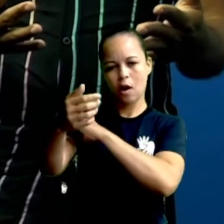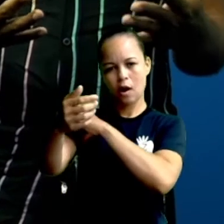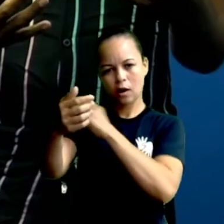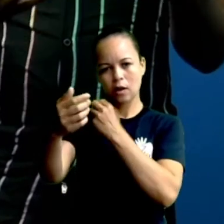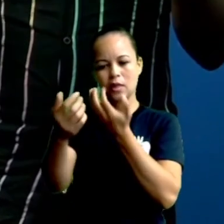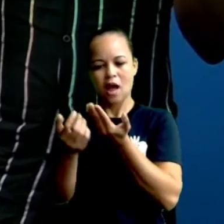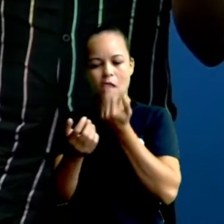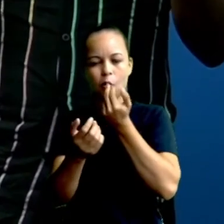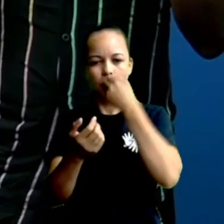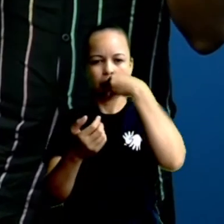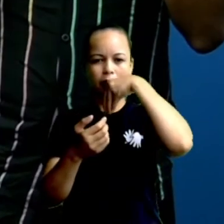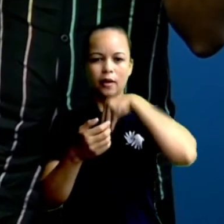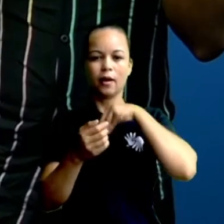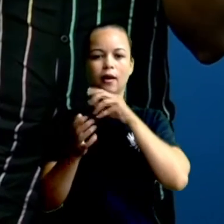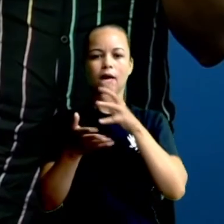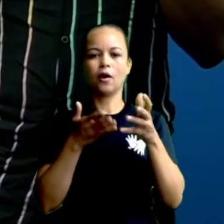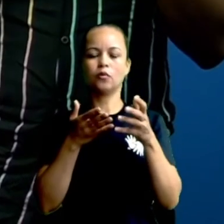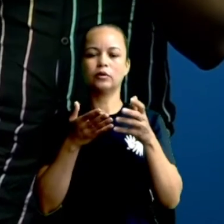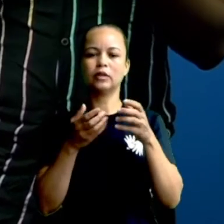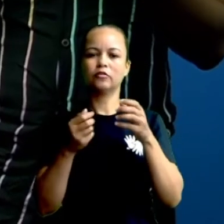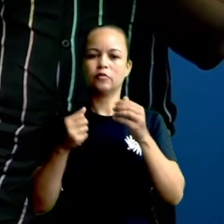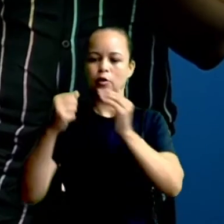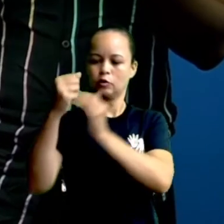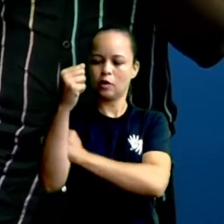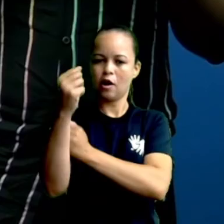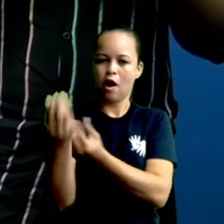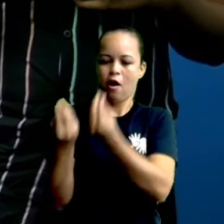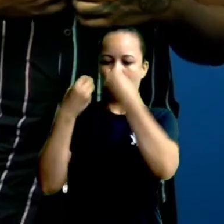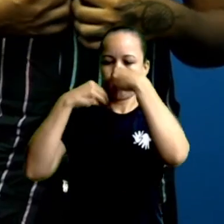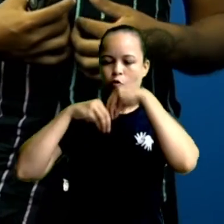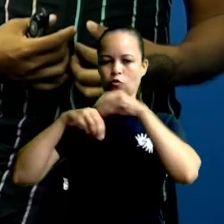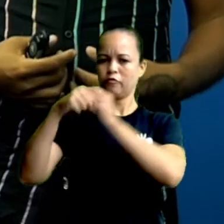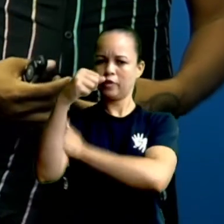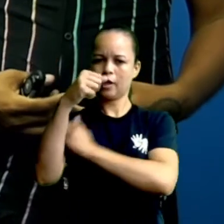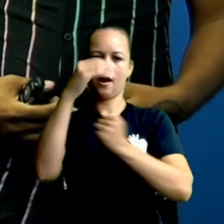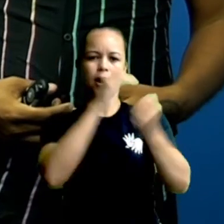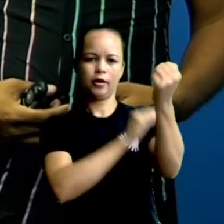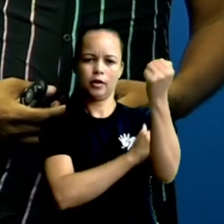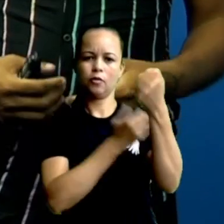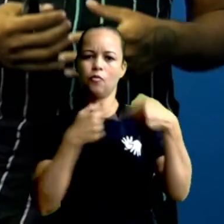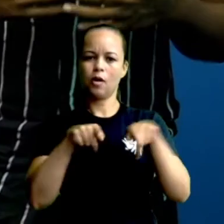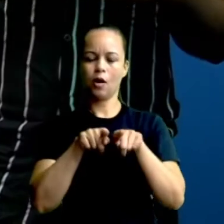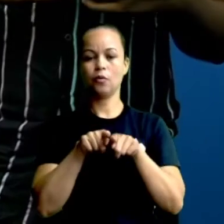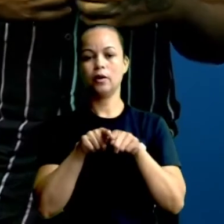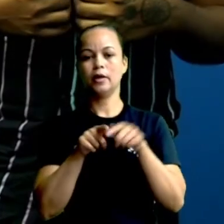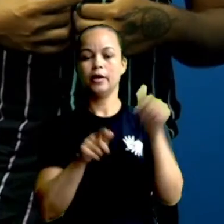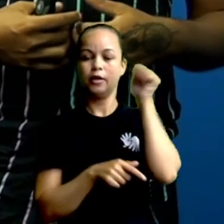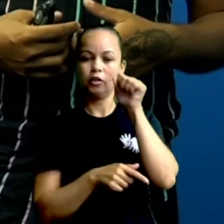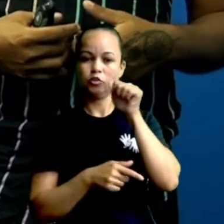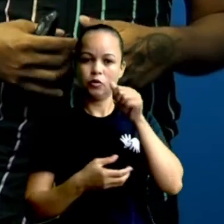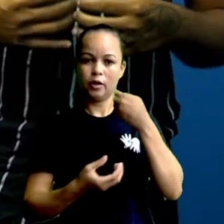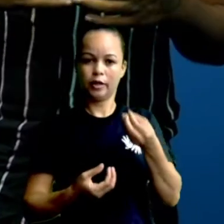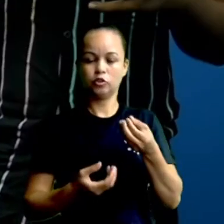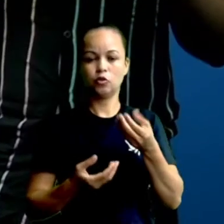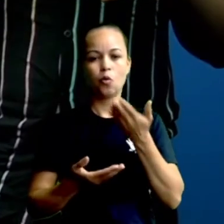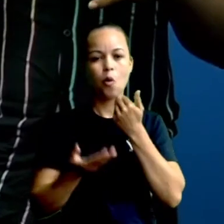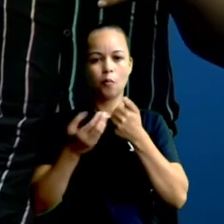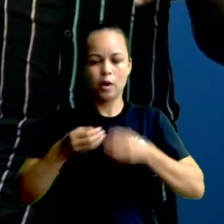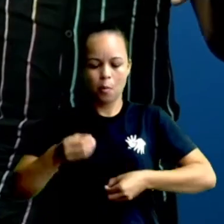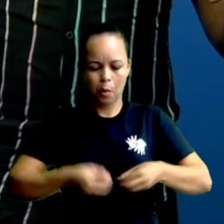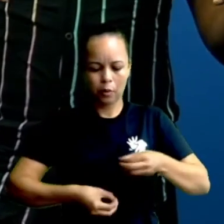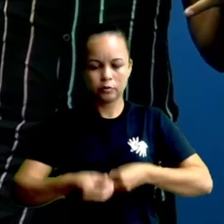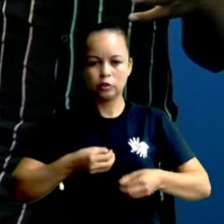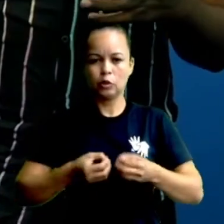daquele outro guerreiro, eles estavam se alimentando da força daquele guerreiro, e as mulheres comiam as entranhas, né? E comiam as entranhas,